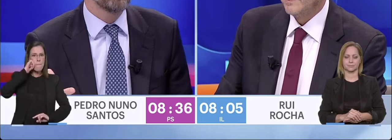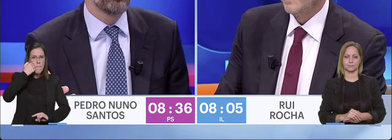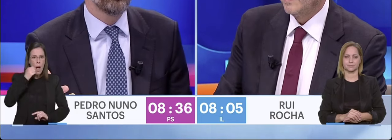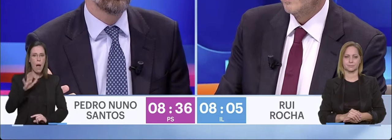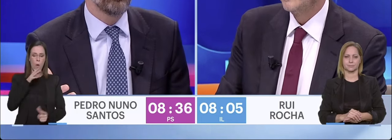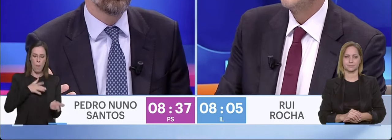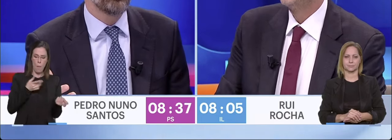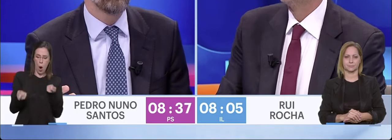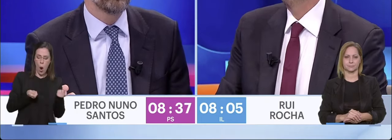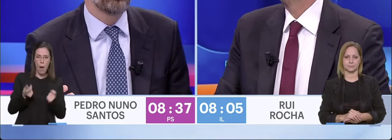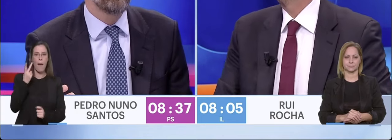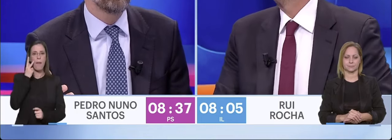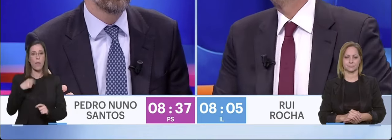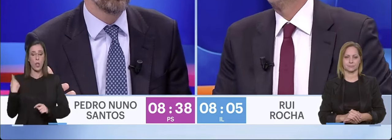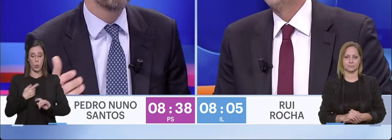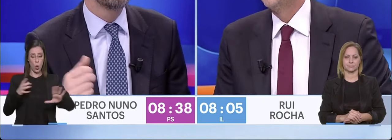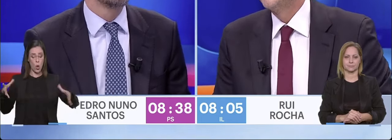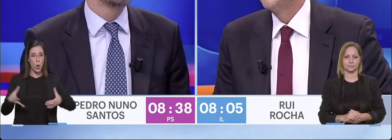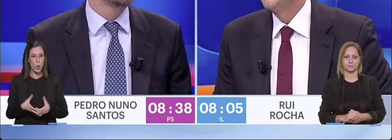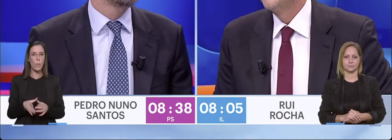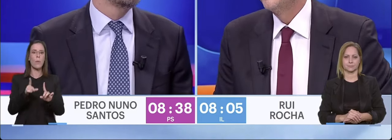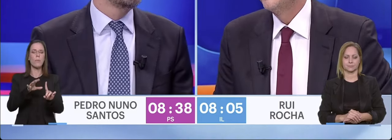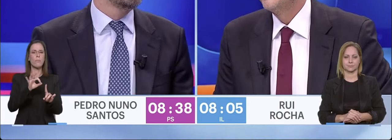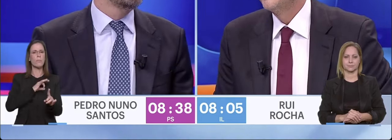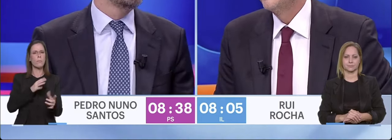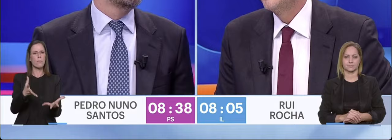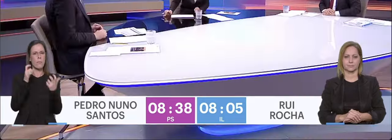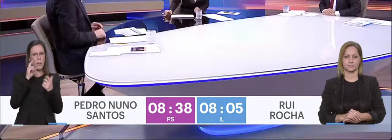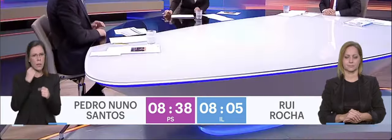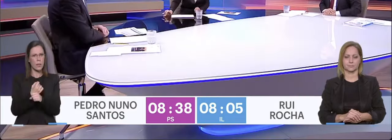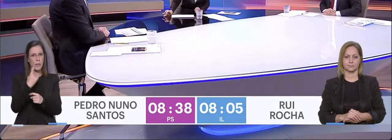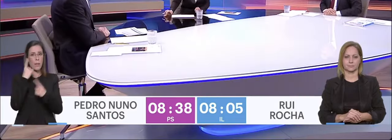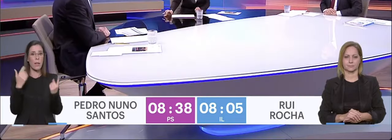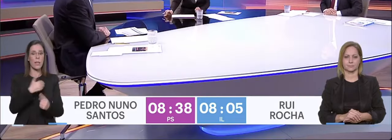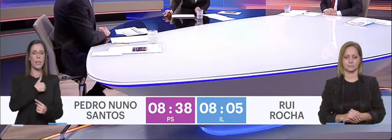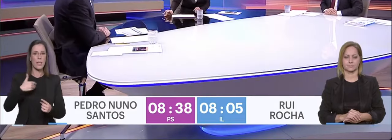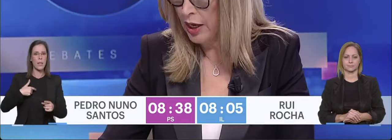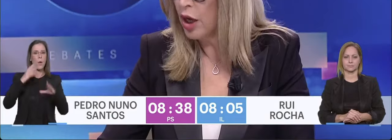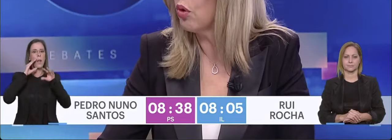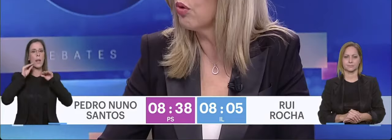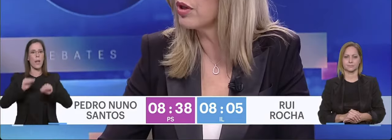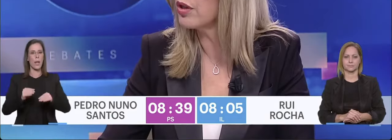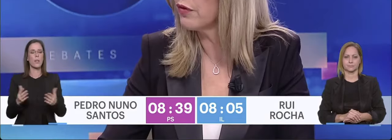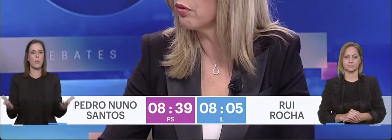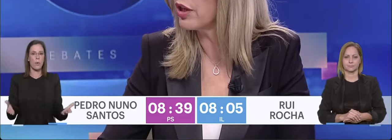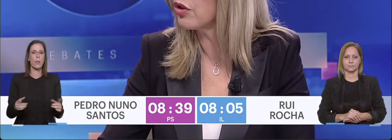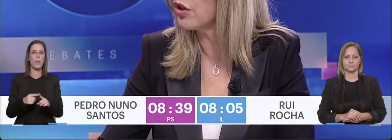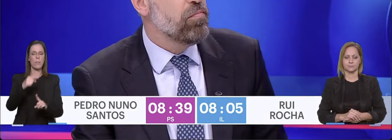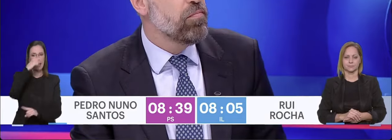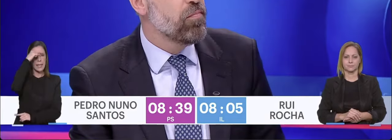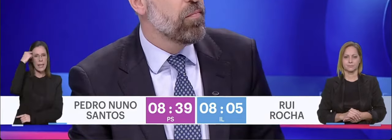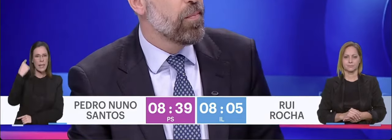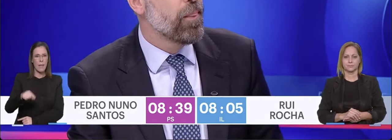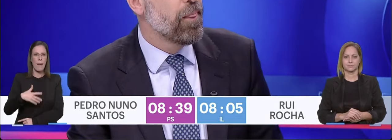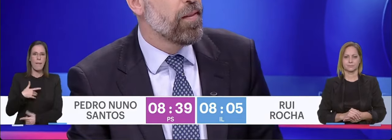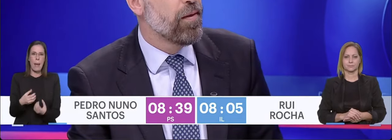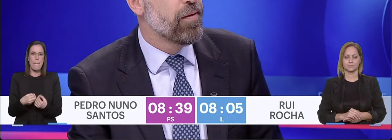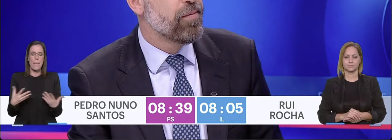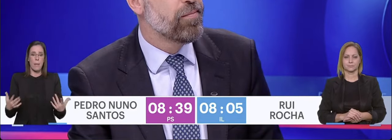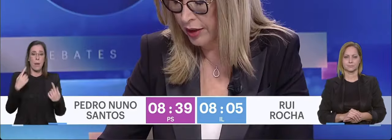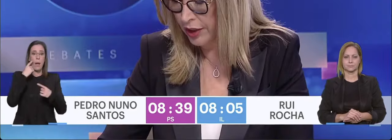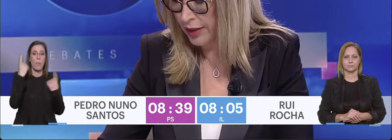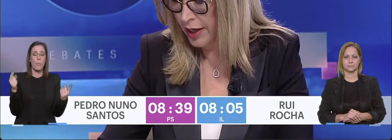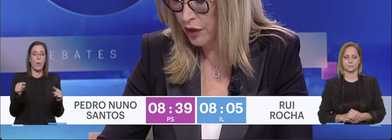forma como nós organizamos a nossa vida coletiva em Portugal O senhor é um defensor do serviço público na saúde na educação ora com as dificuldades crescentes e